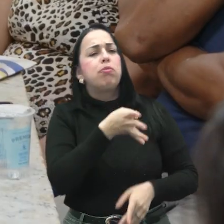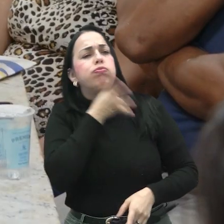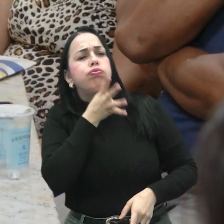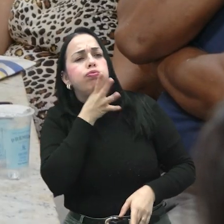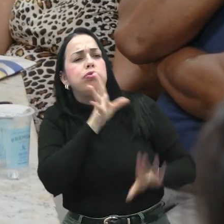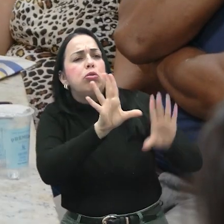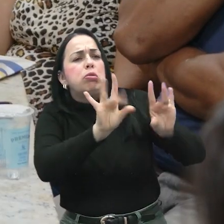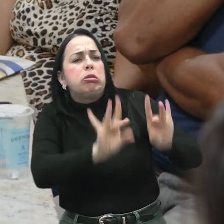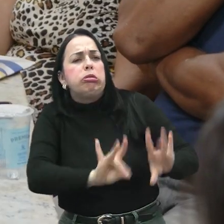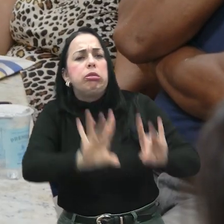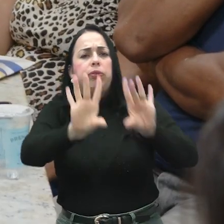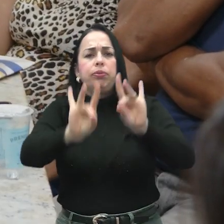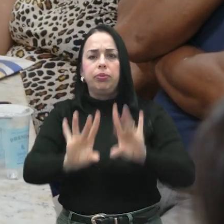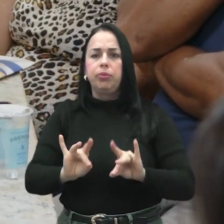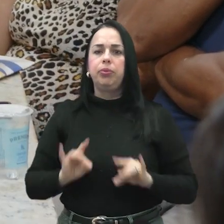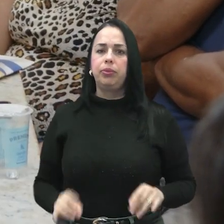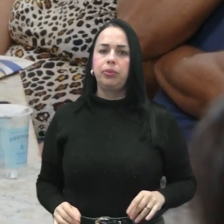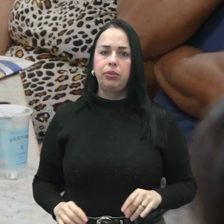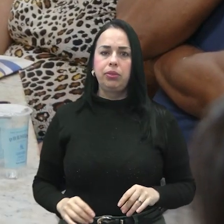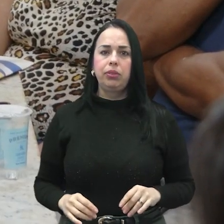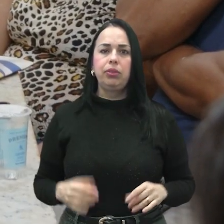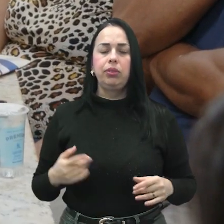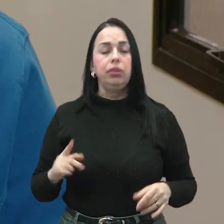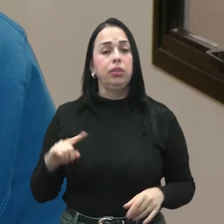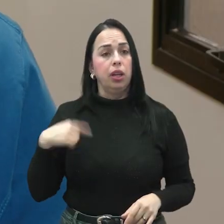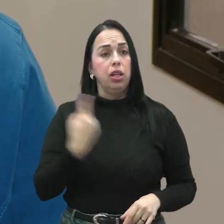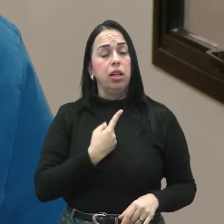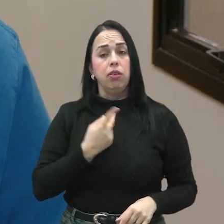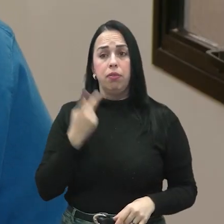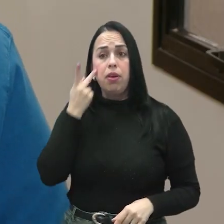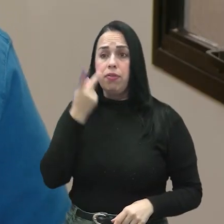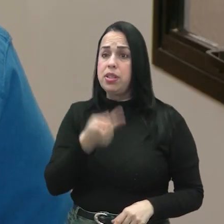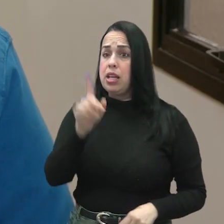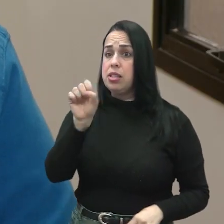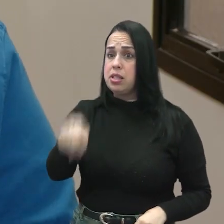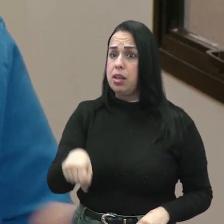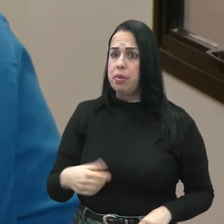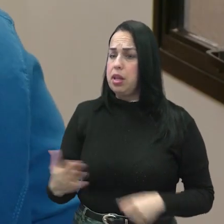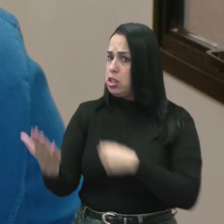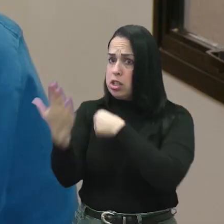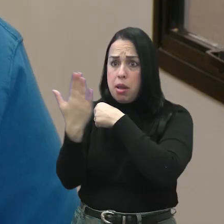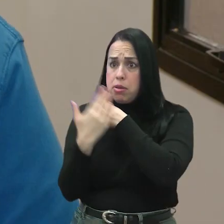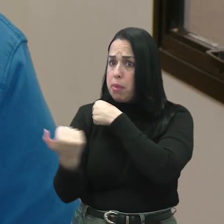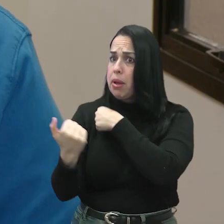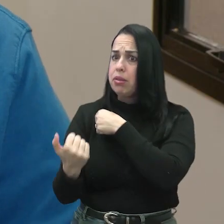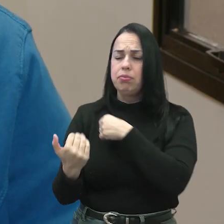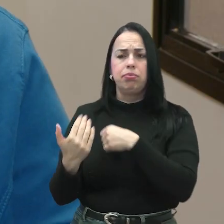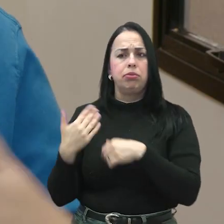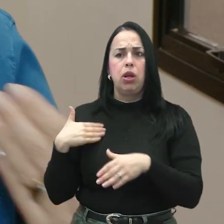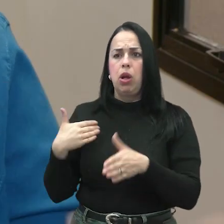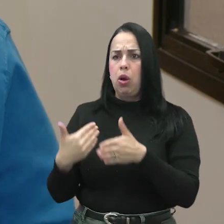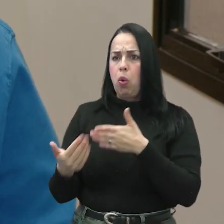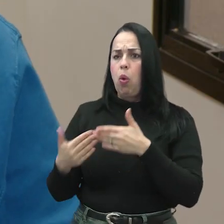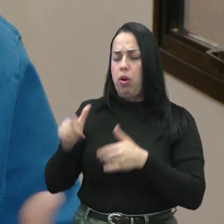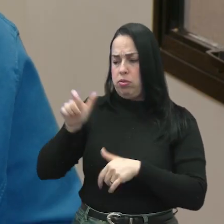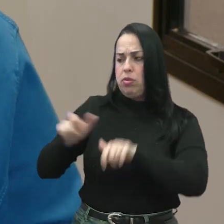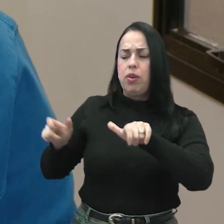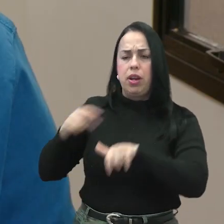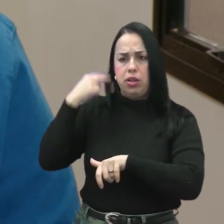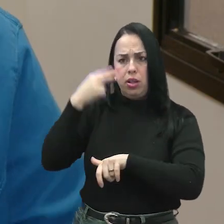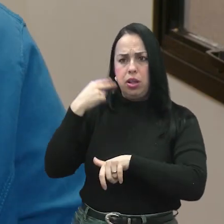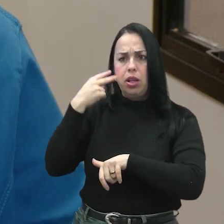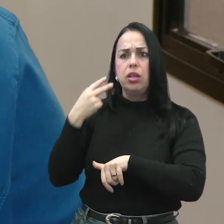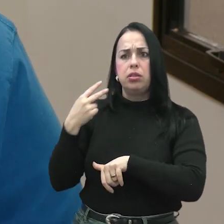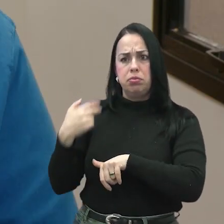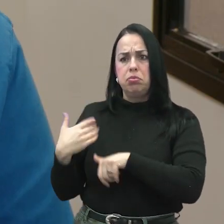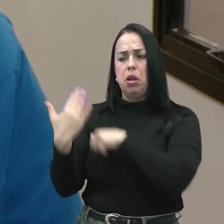para conhecer a situação de perto. Nós vamos fazer a visita, sim, quando nos chamam, cada vereador tem o seu